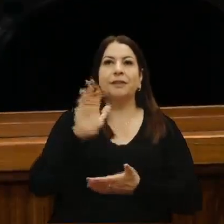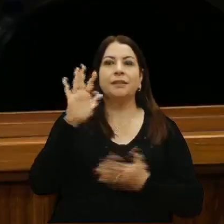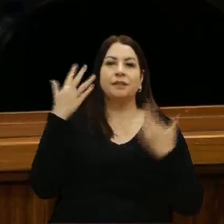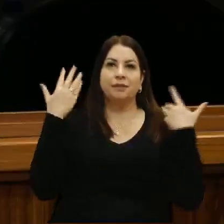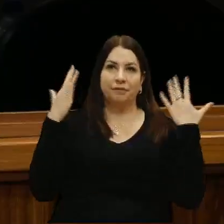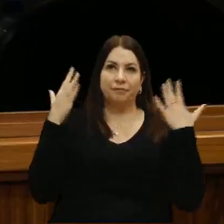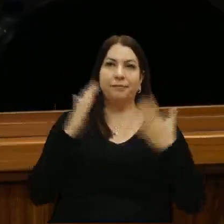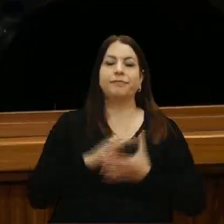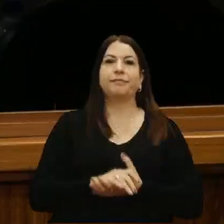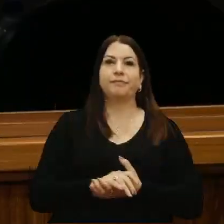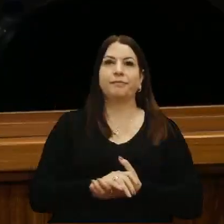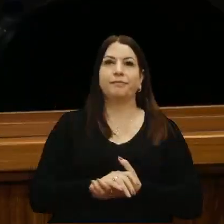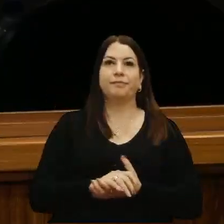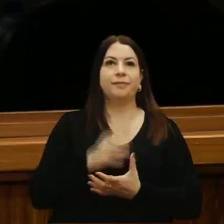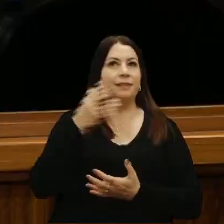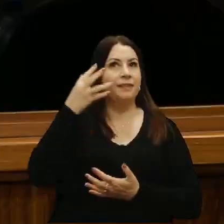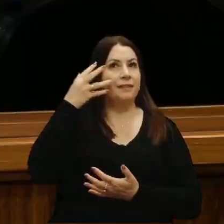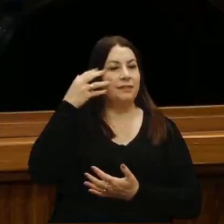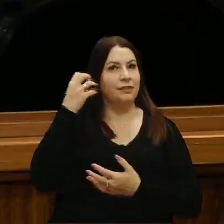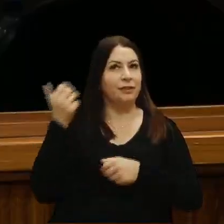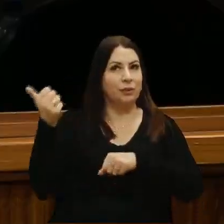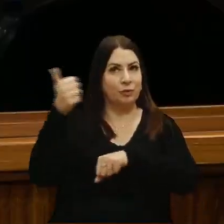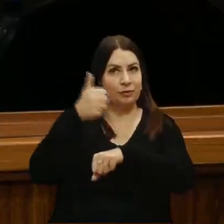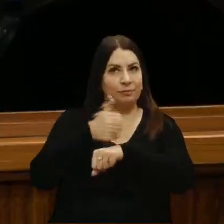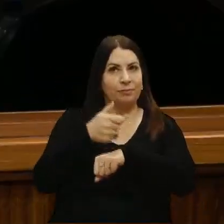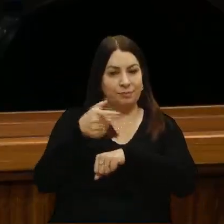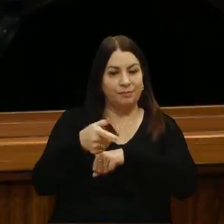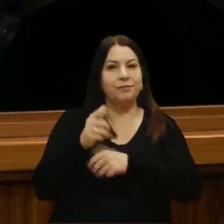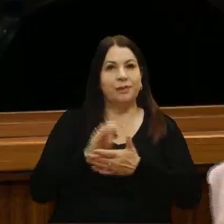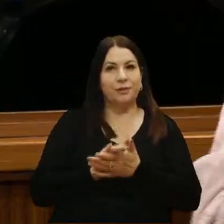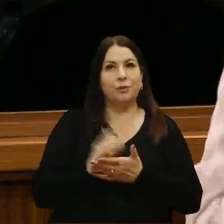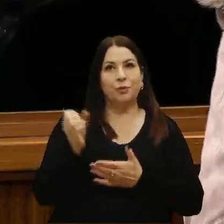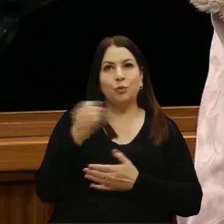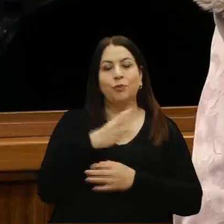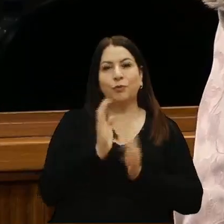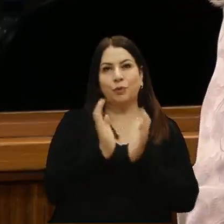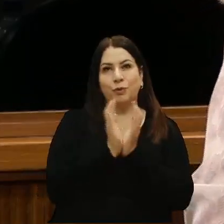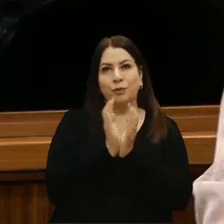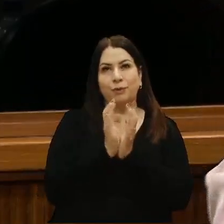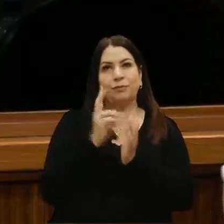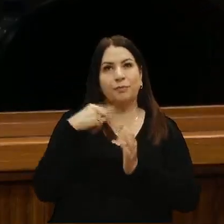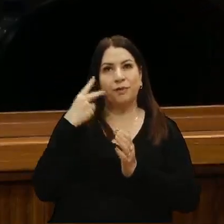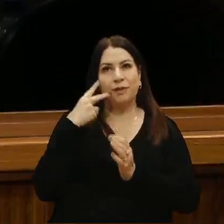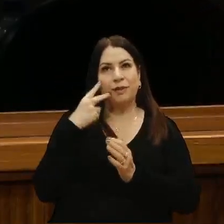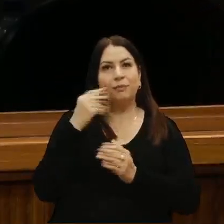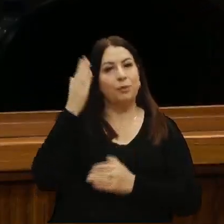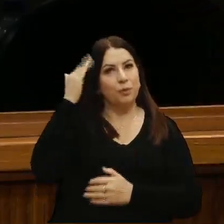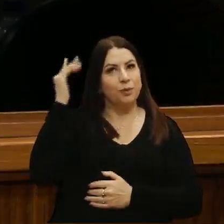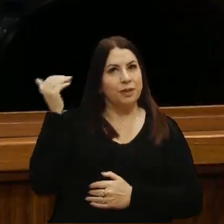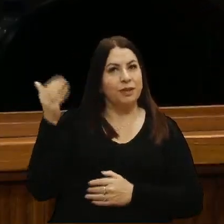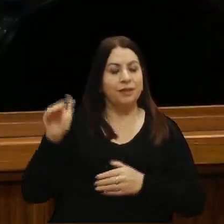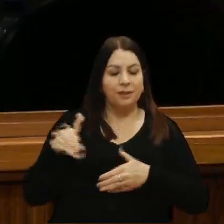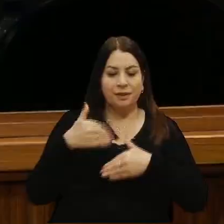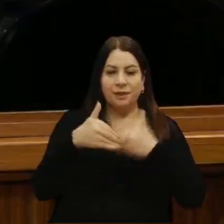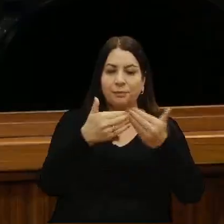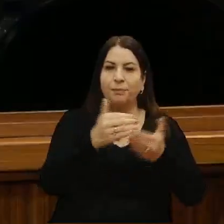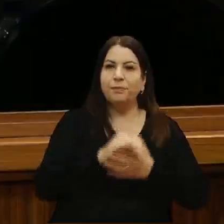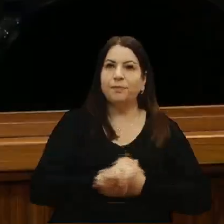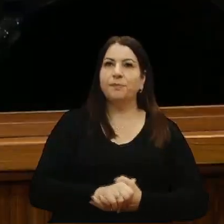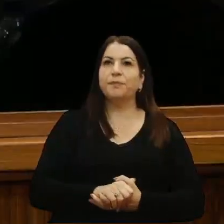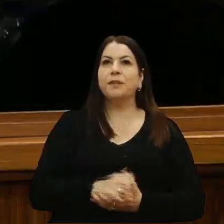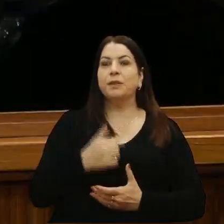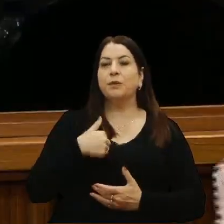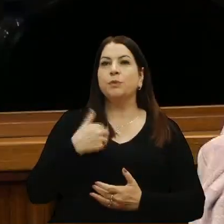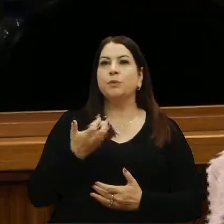parabéns ao Jack, né, que assumiu aqui nosso novo companheiro, vereador. Muito sucesso aí nessa caminhada.